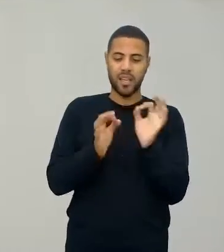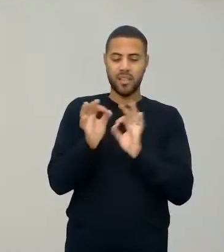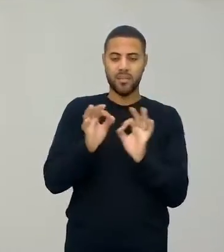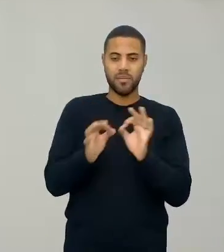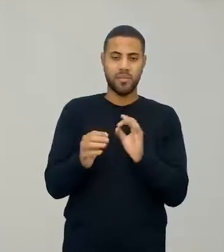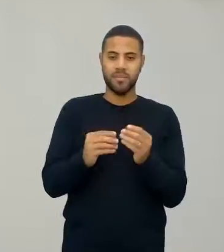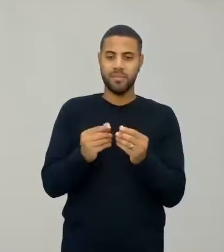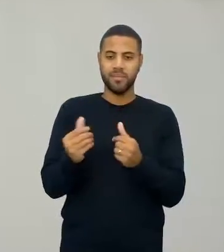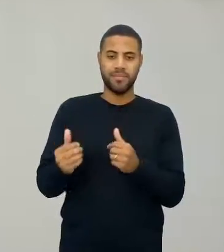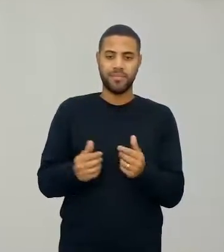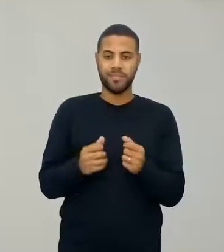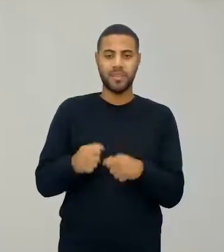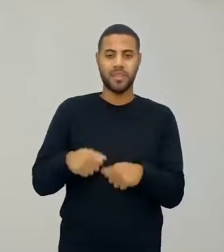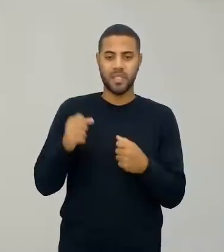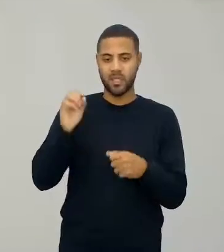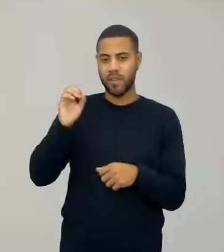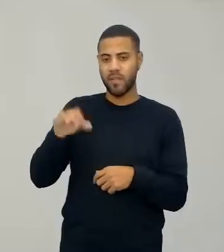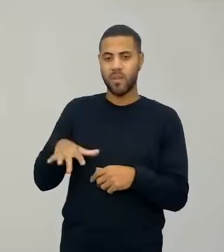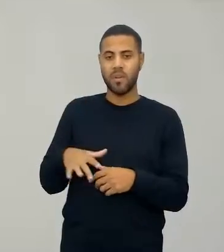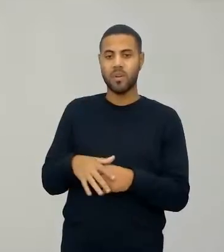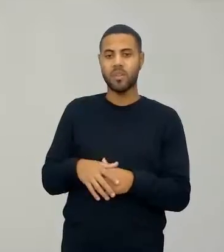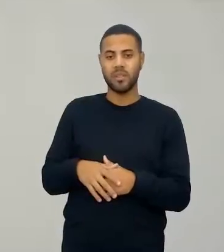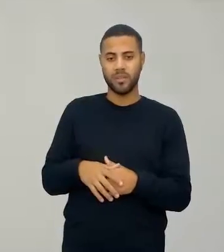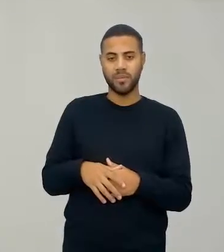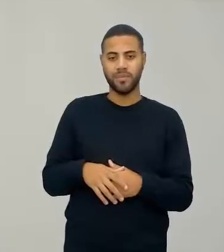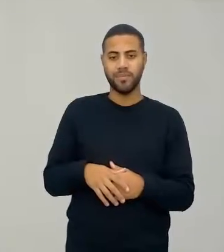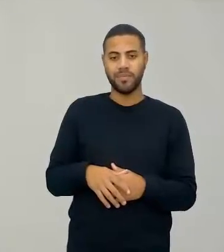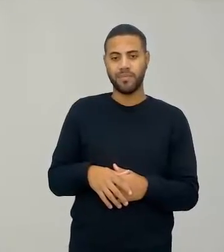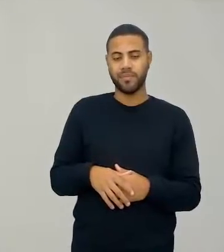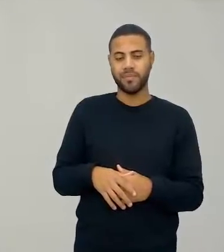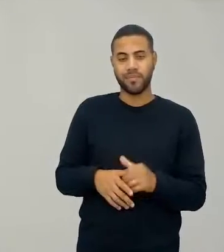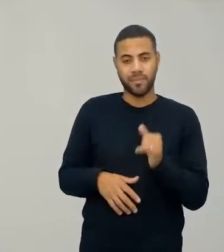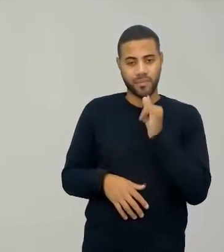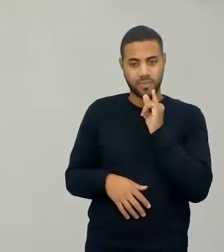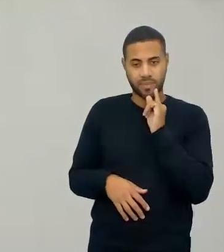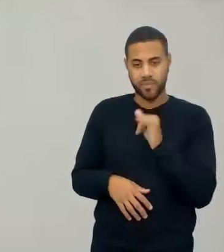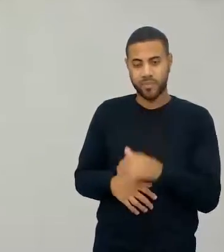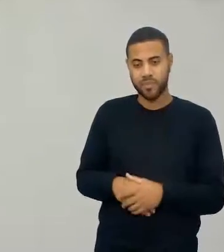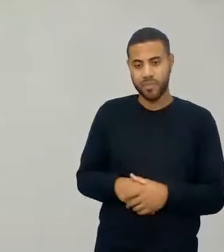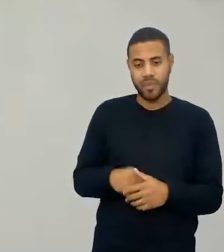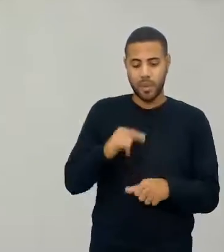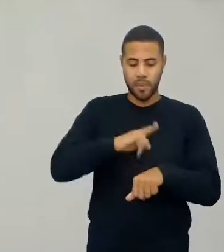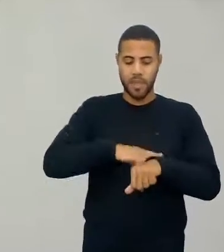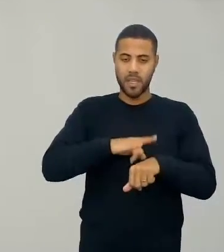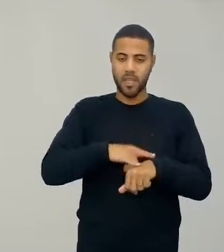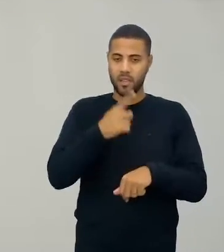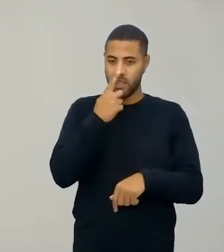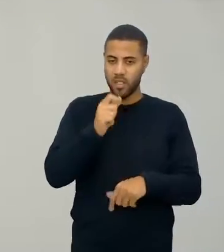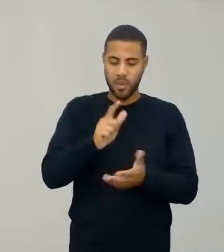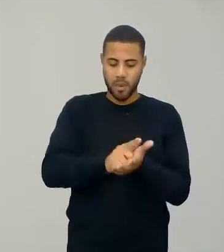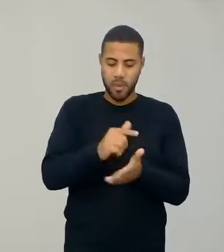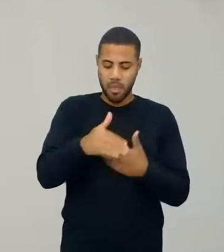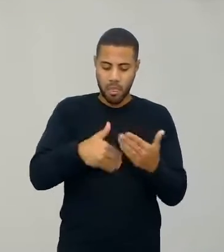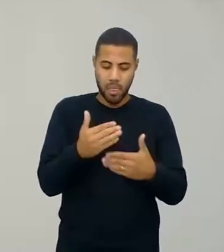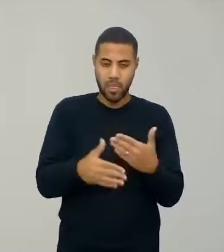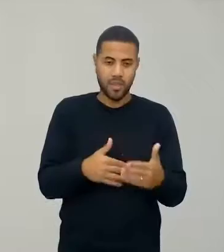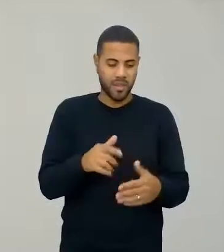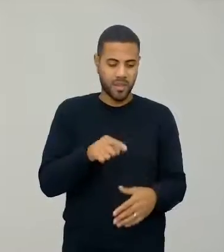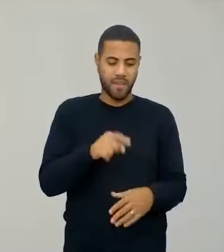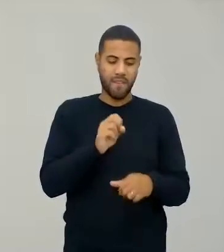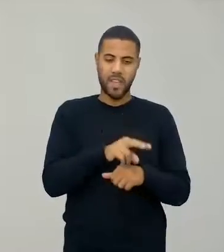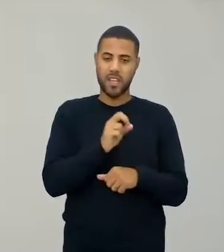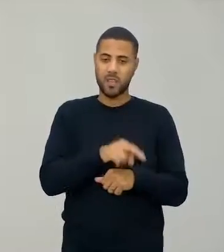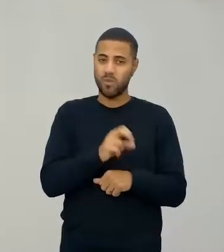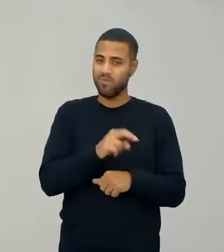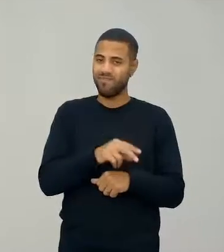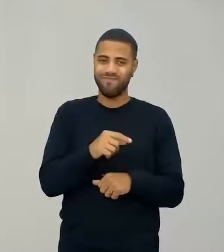né? Que tem que ser disposto diretamente no aterro. Vamos, por exemplo, o lixo de banheiro. O lixo de banheiro é um contaminante.